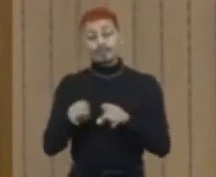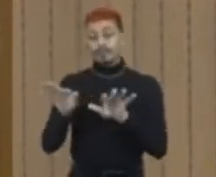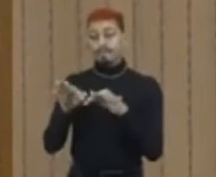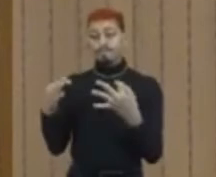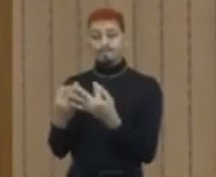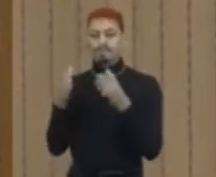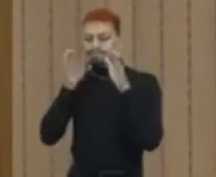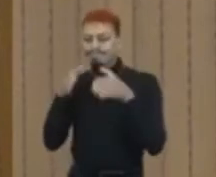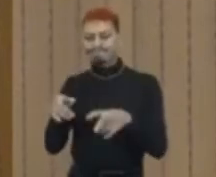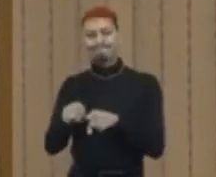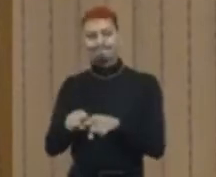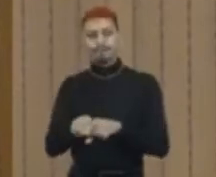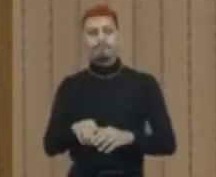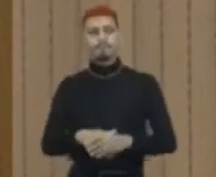família,